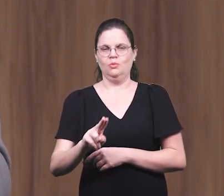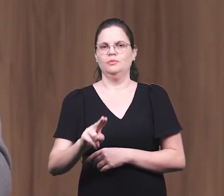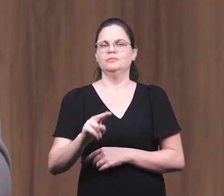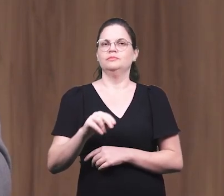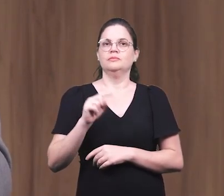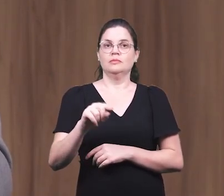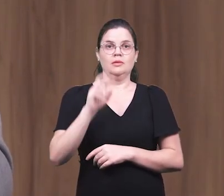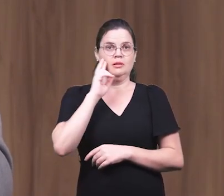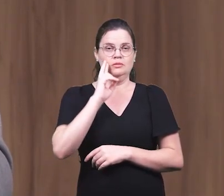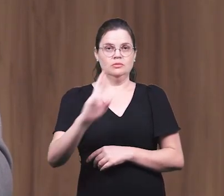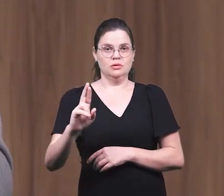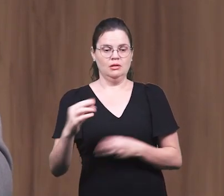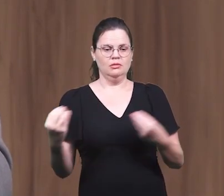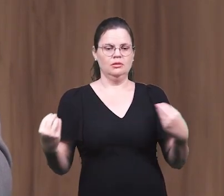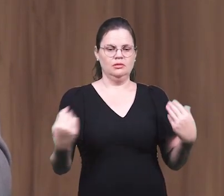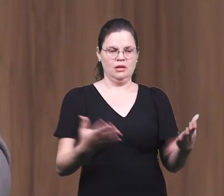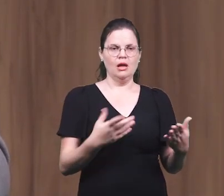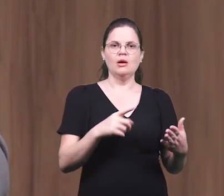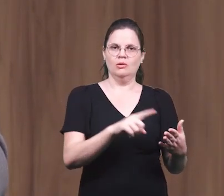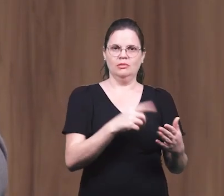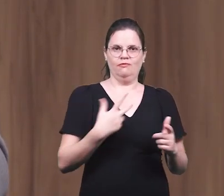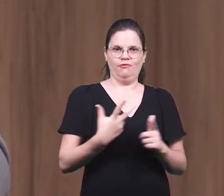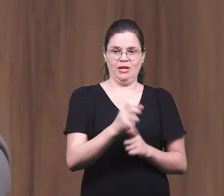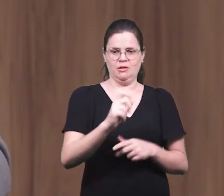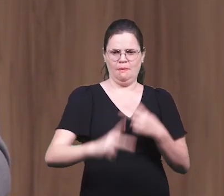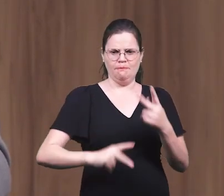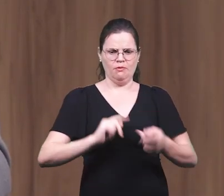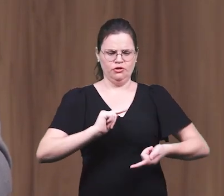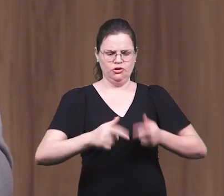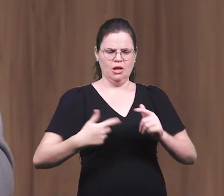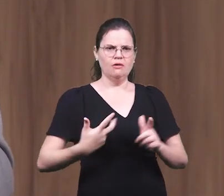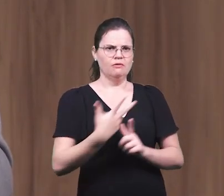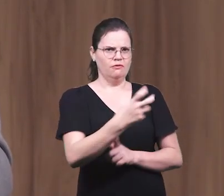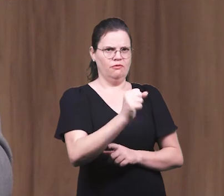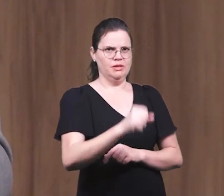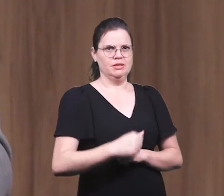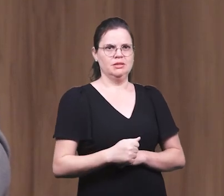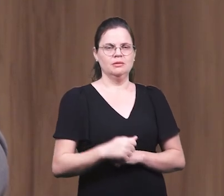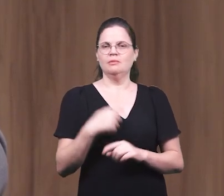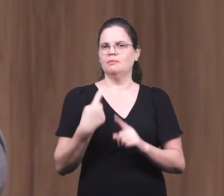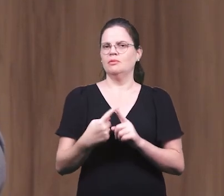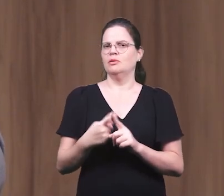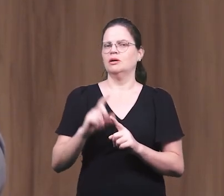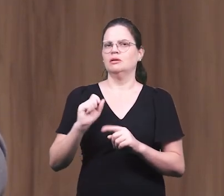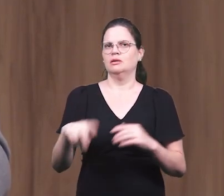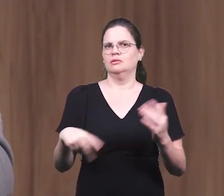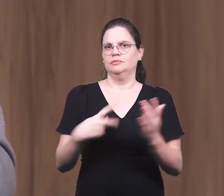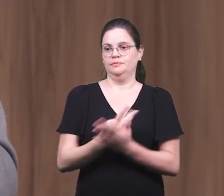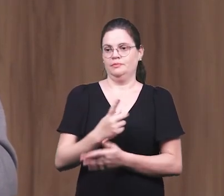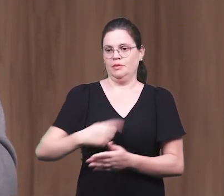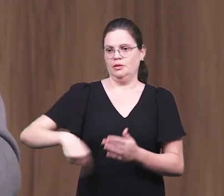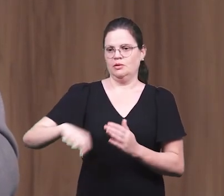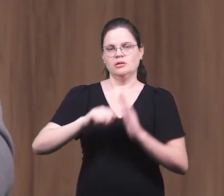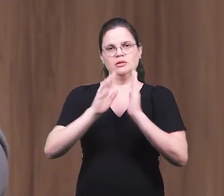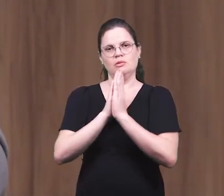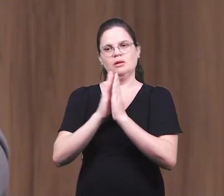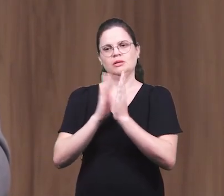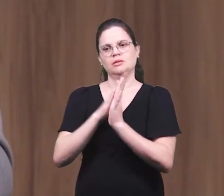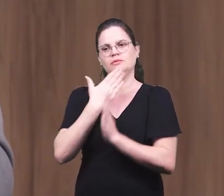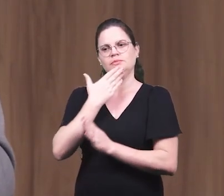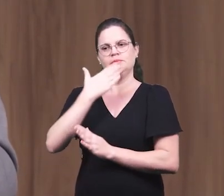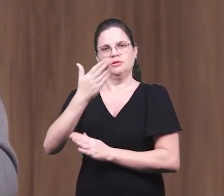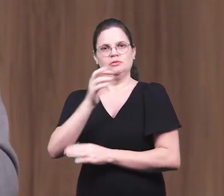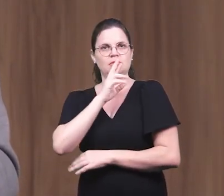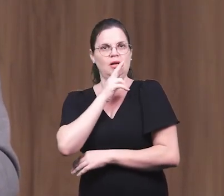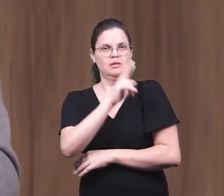povo nas mãos dos filhos de Israel. E o Senhor fez isso, a oração foi respondida, o pedido foi respondido para Israel,